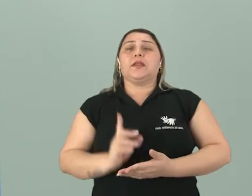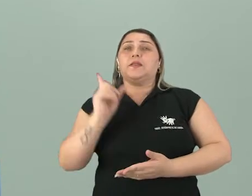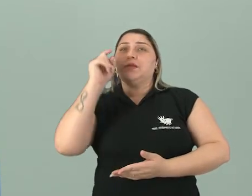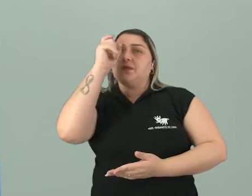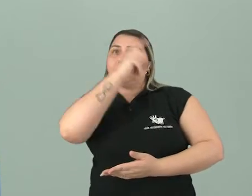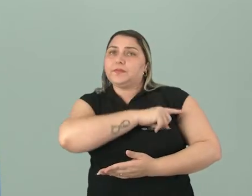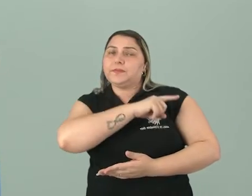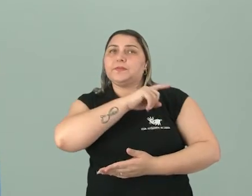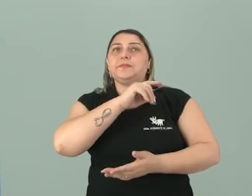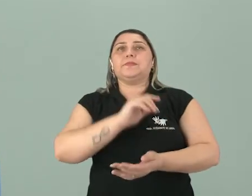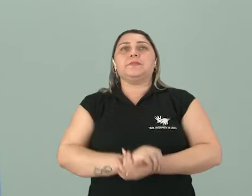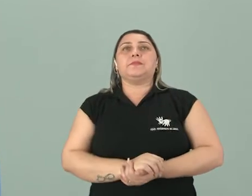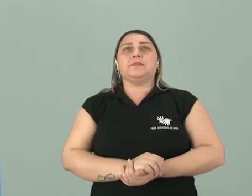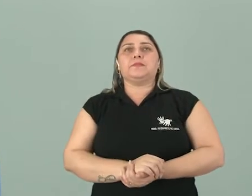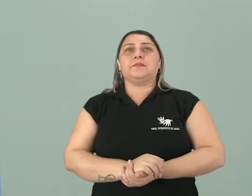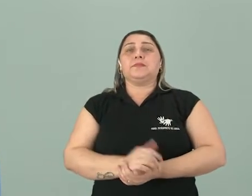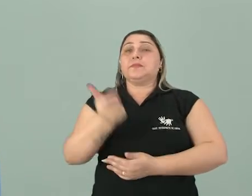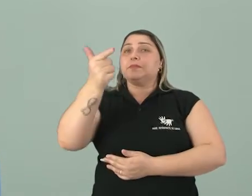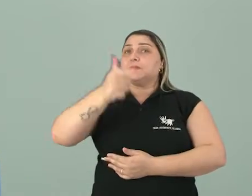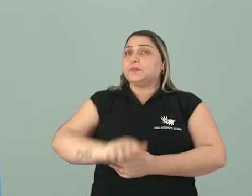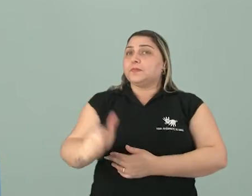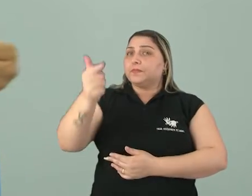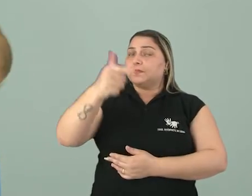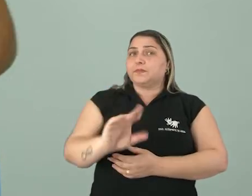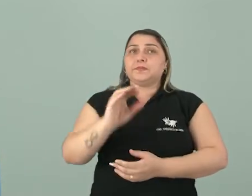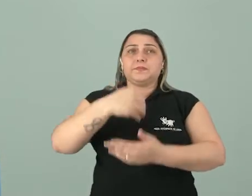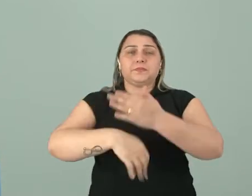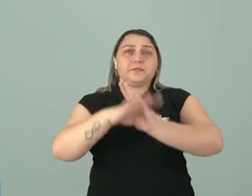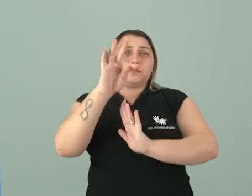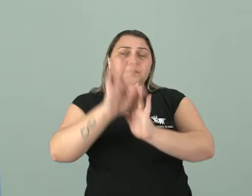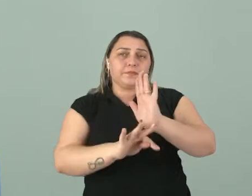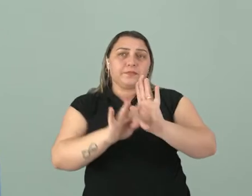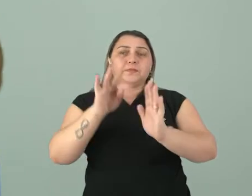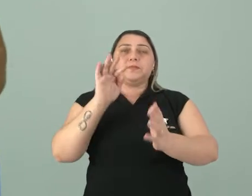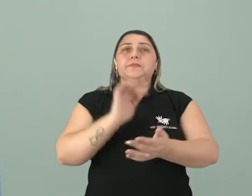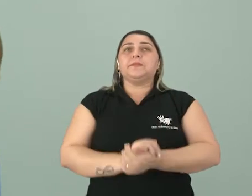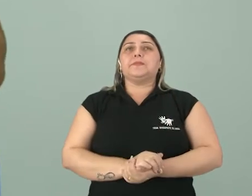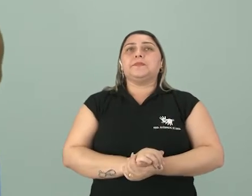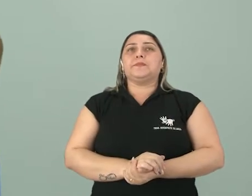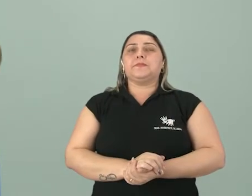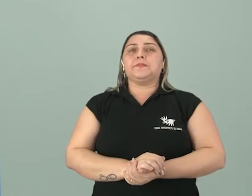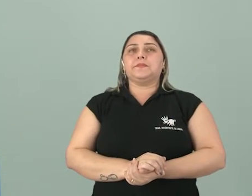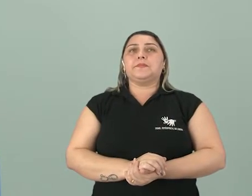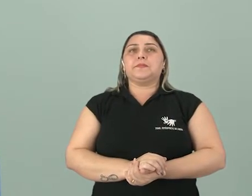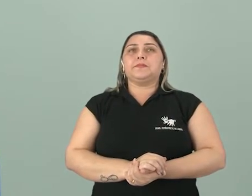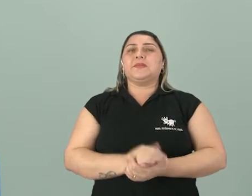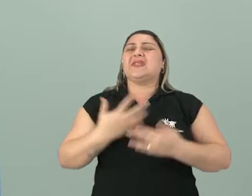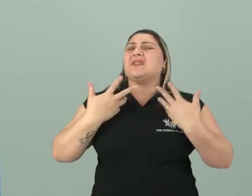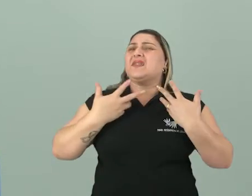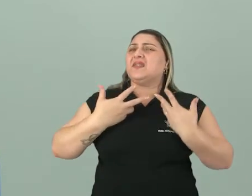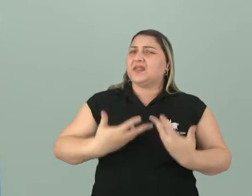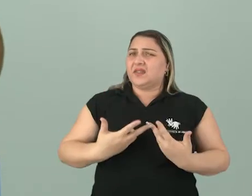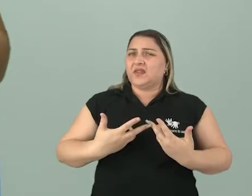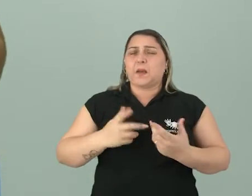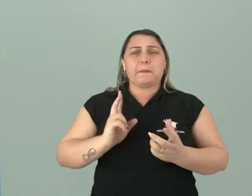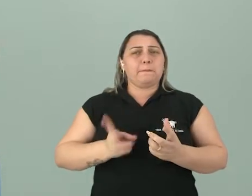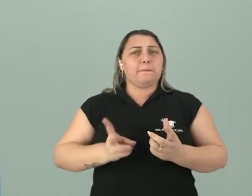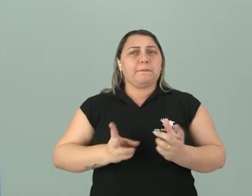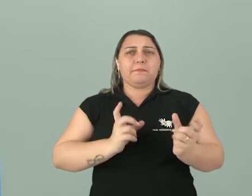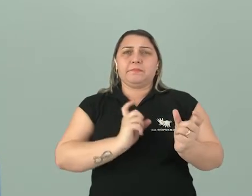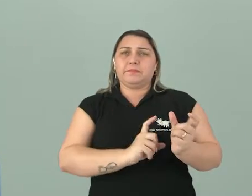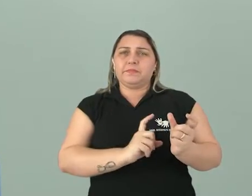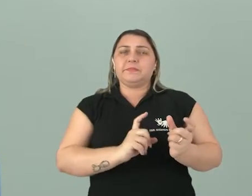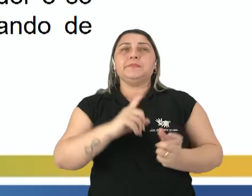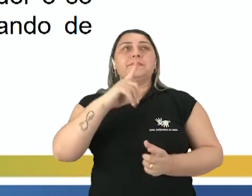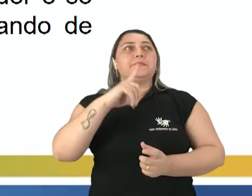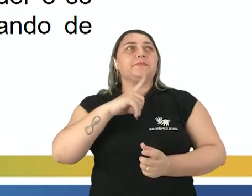difíceis repetições dentro do texto, para não torná-lo, o texto, cansativo. E aí nós